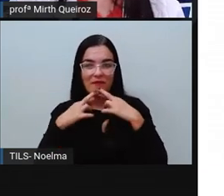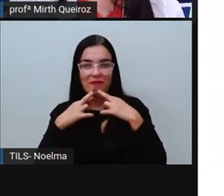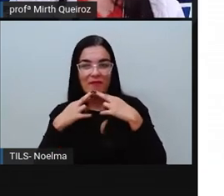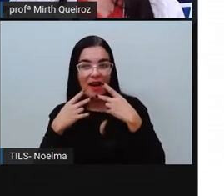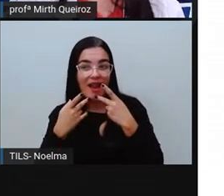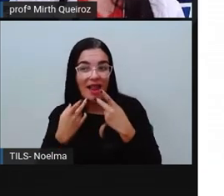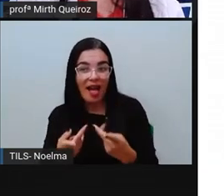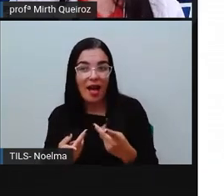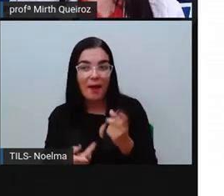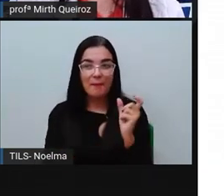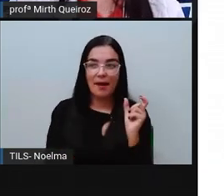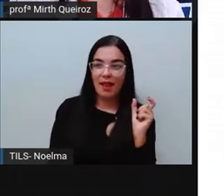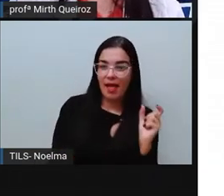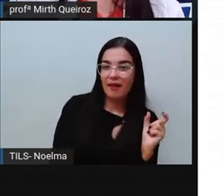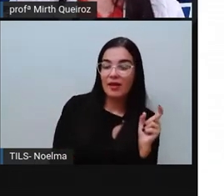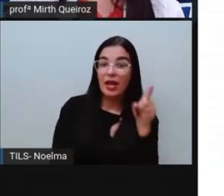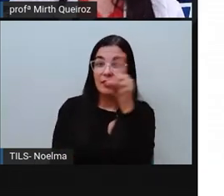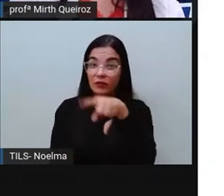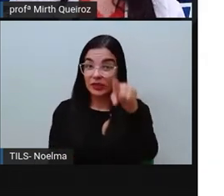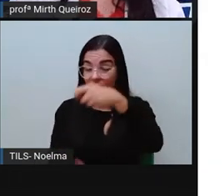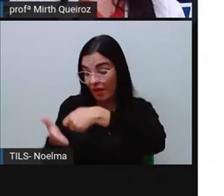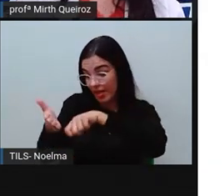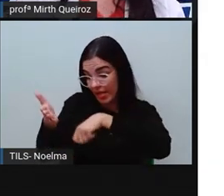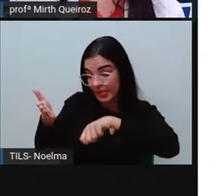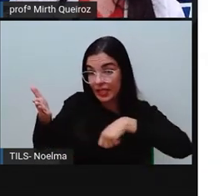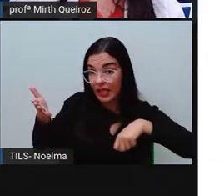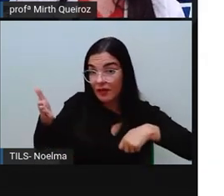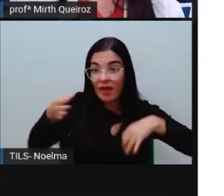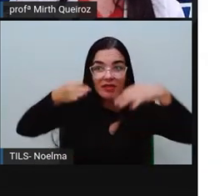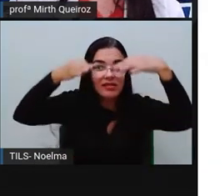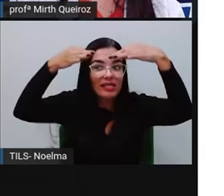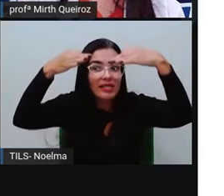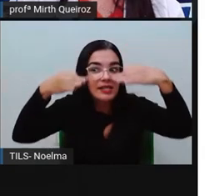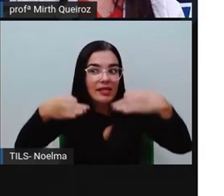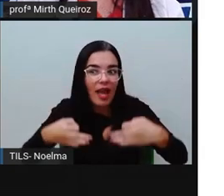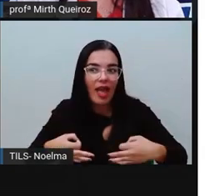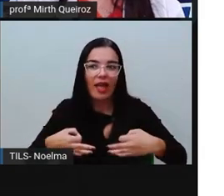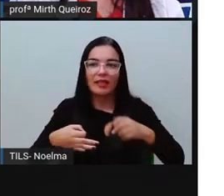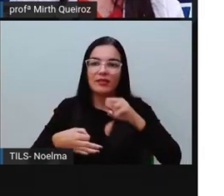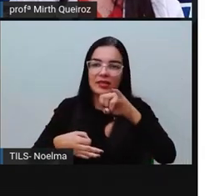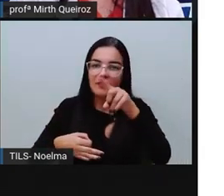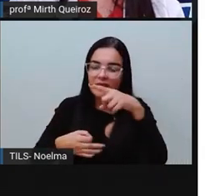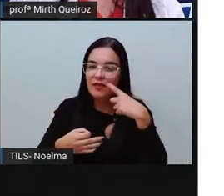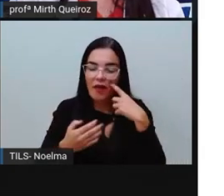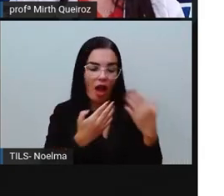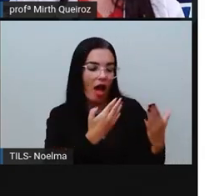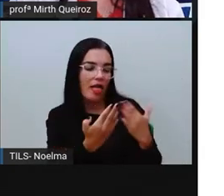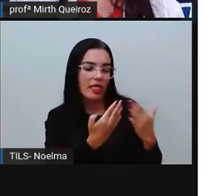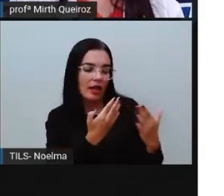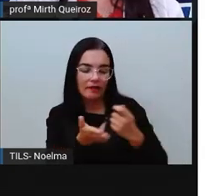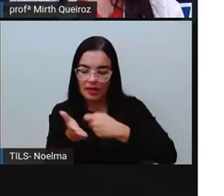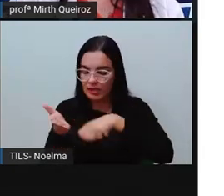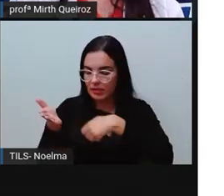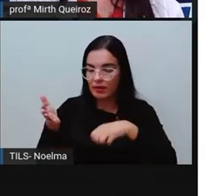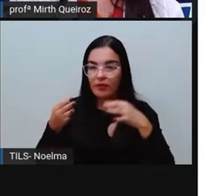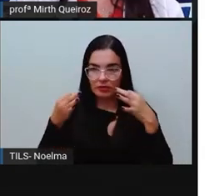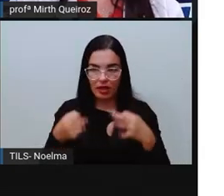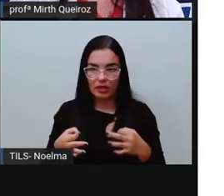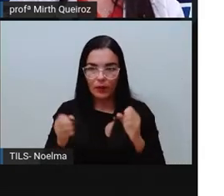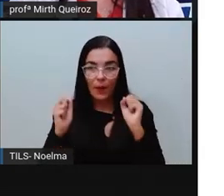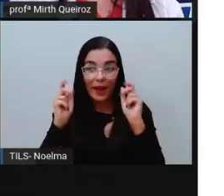Eu vou falar as palavras, vocês vão escrever e depois vocês vão analisar aí se vocês escreveram de forma